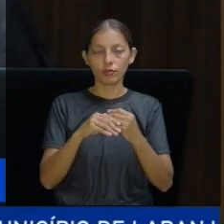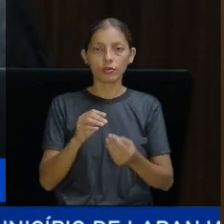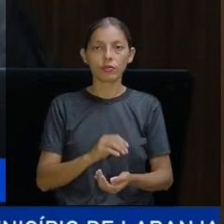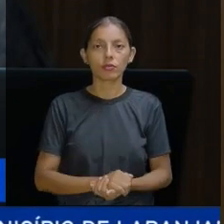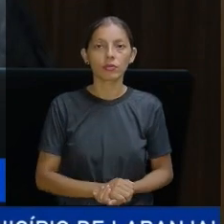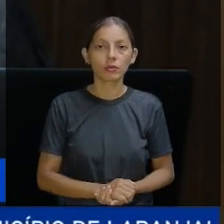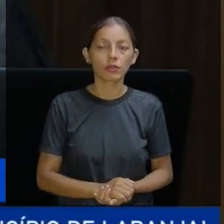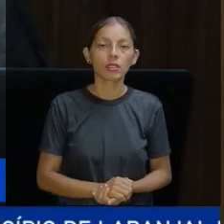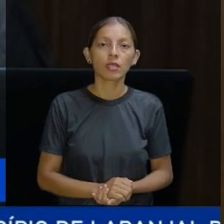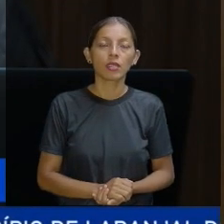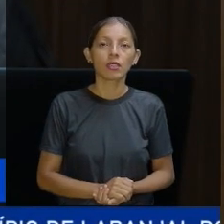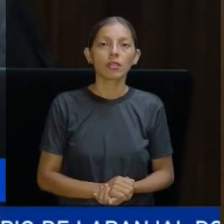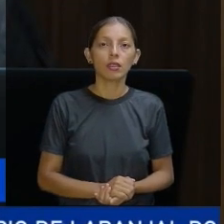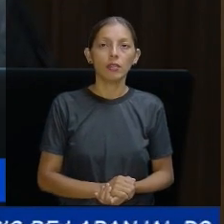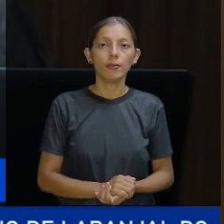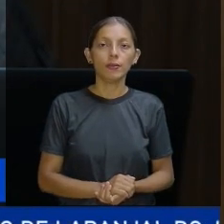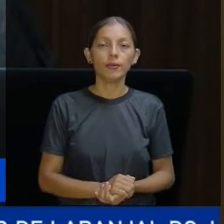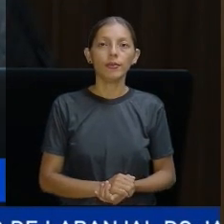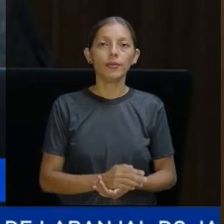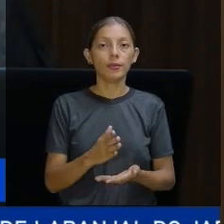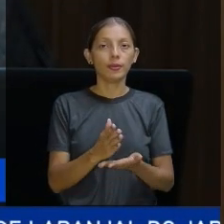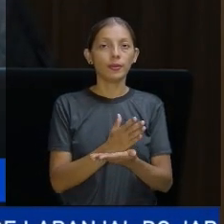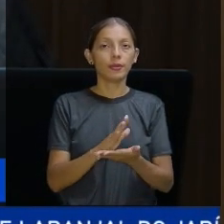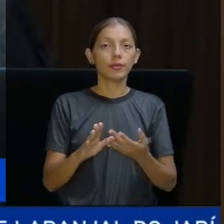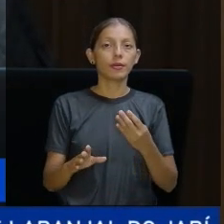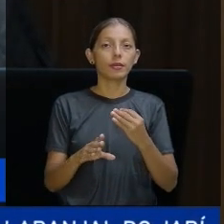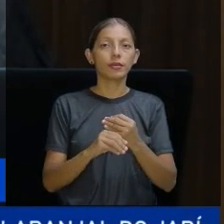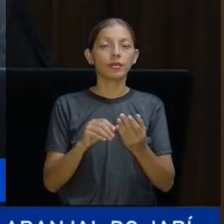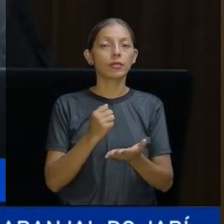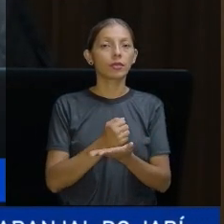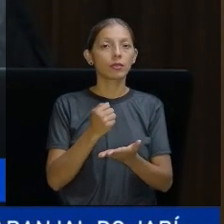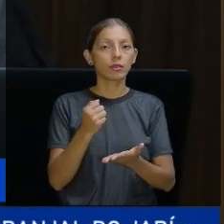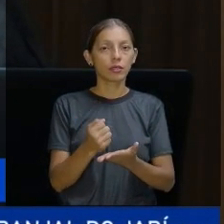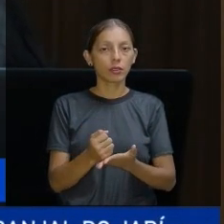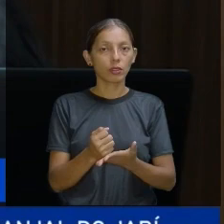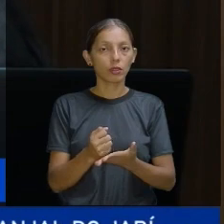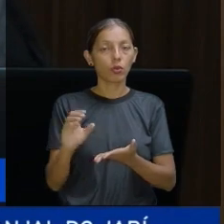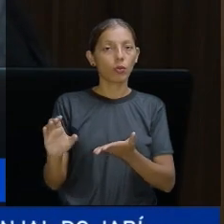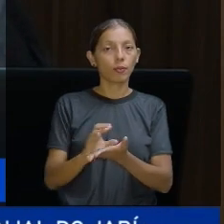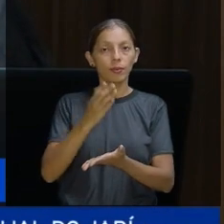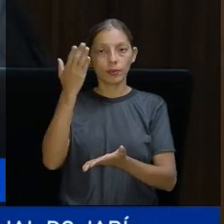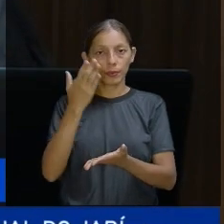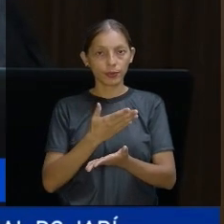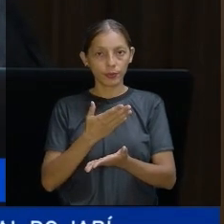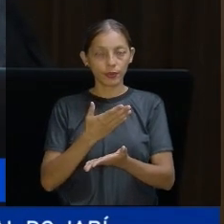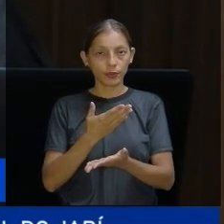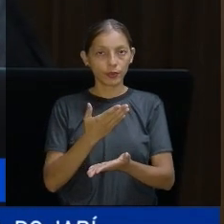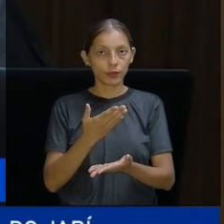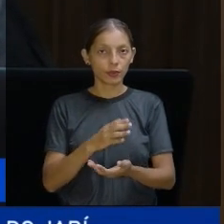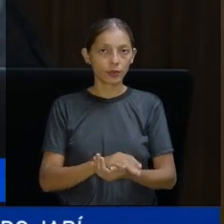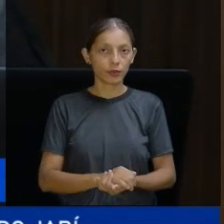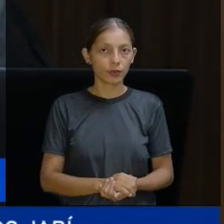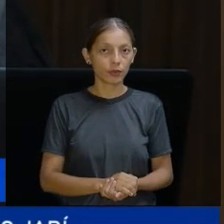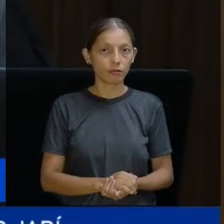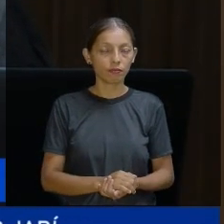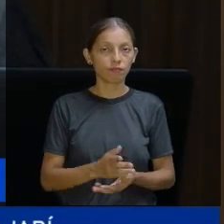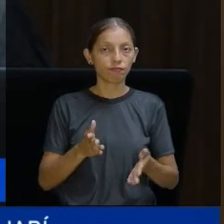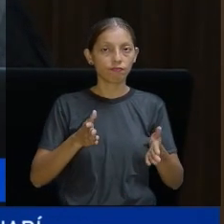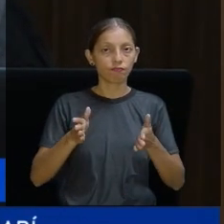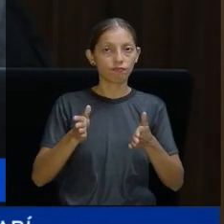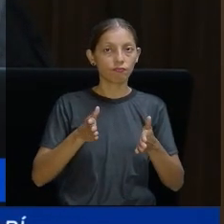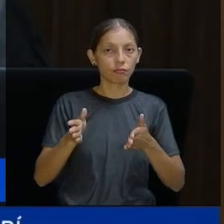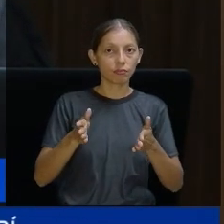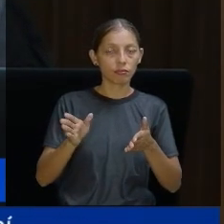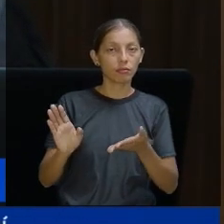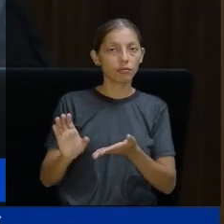Ele alega, em síntese, que os documentos probatórios das despesas foram juntados extemporaneamente com a